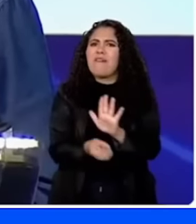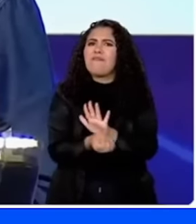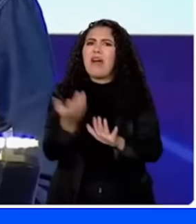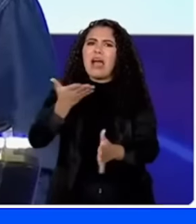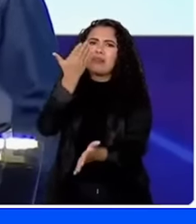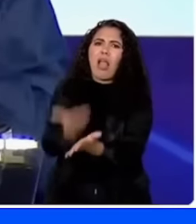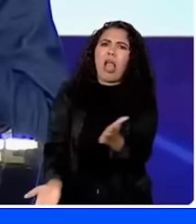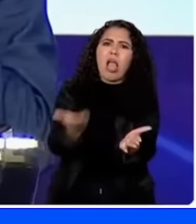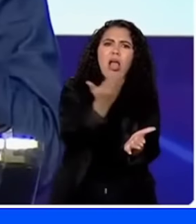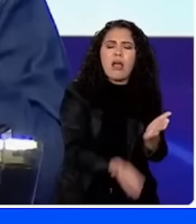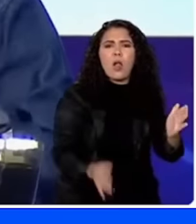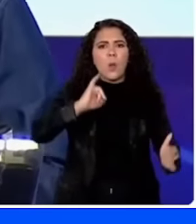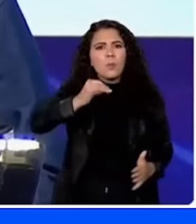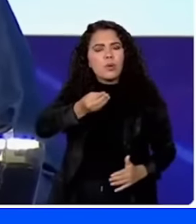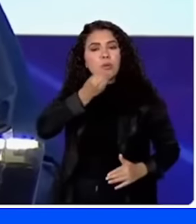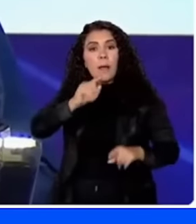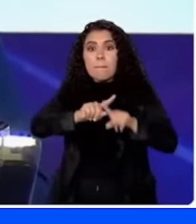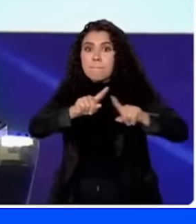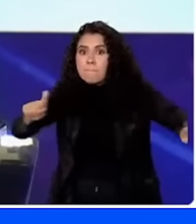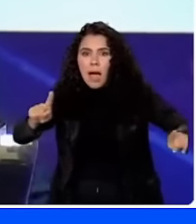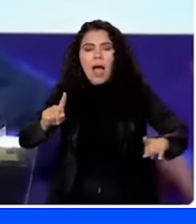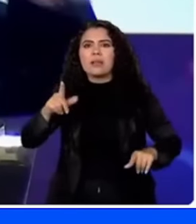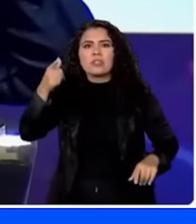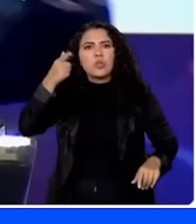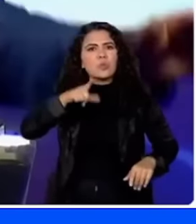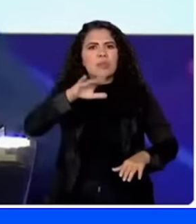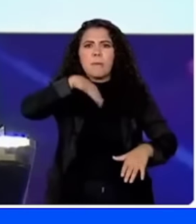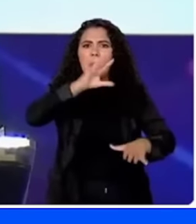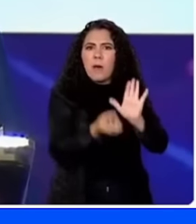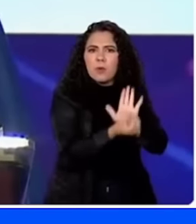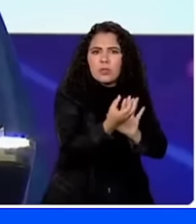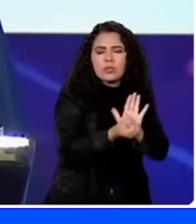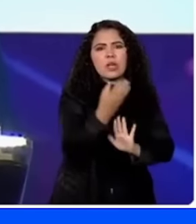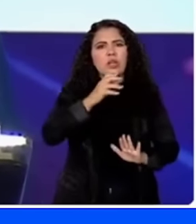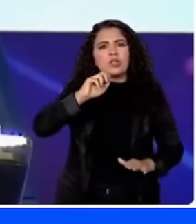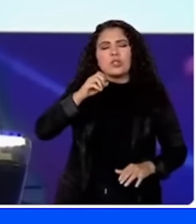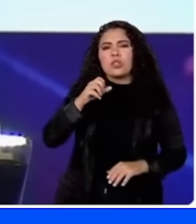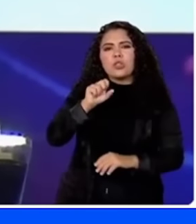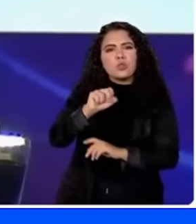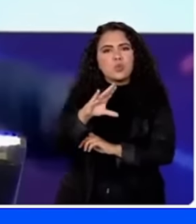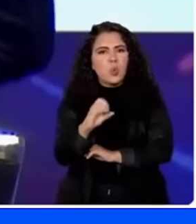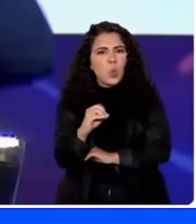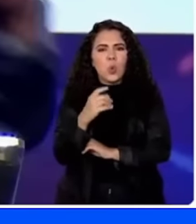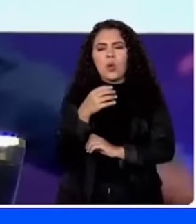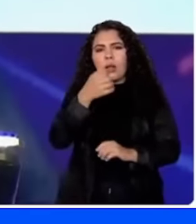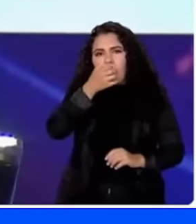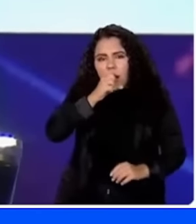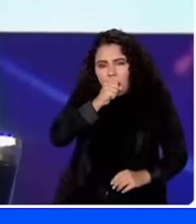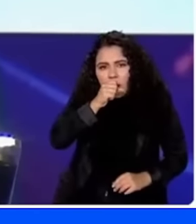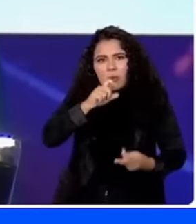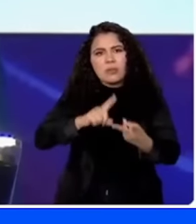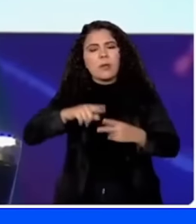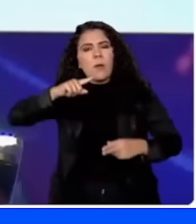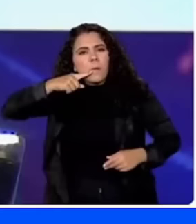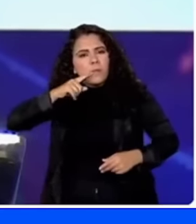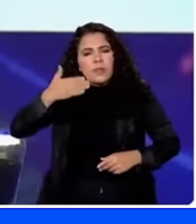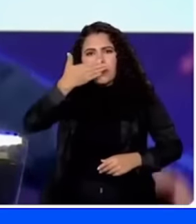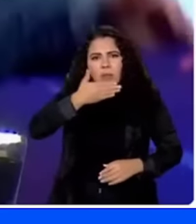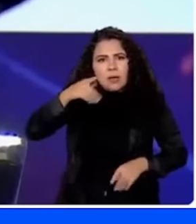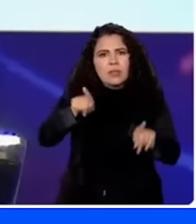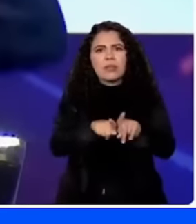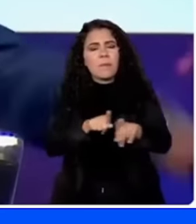oportunidades, mas que é o maior produtor de suco de laranja, o maior produtor de café, o maior produtor de açúcar, o maior produtor de cana, o maior produtor de